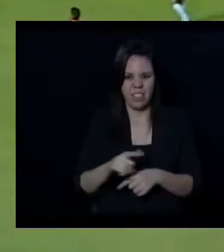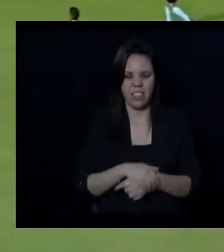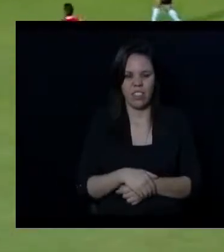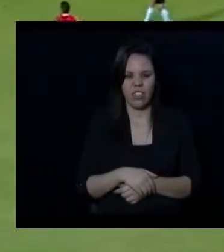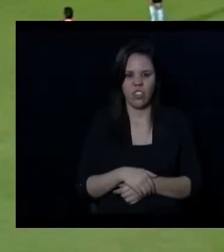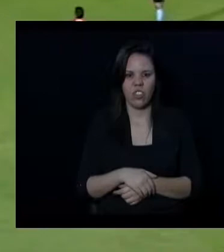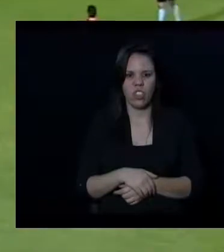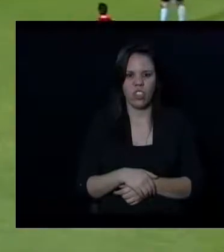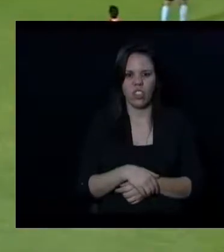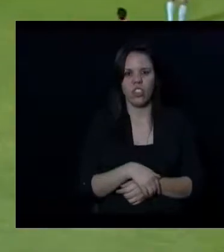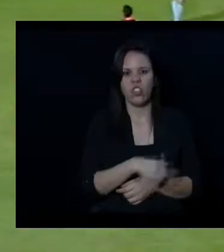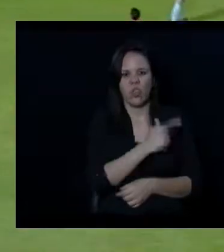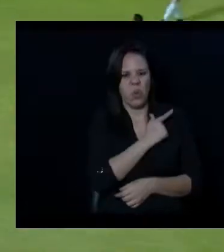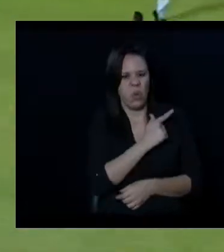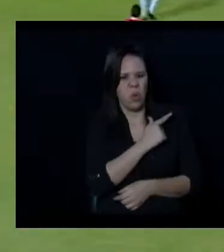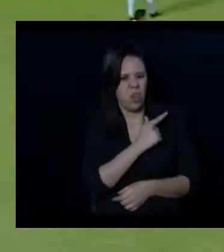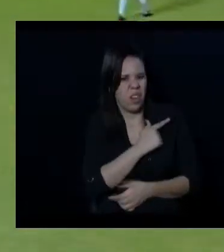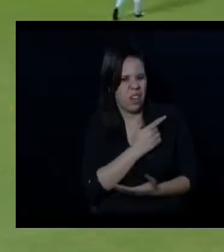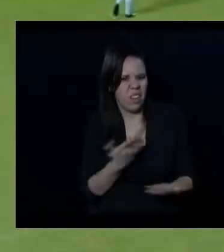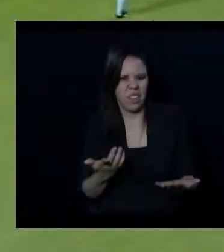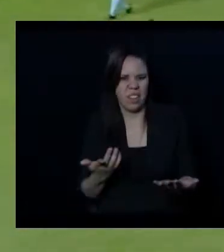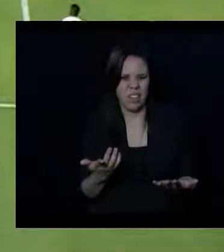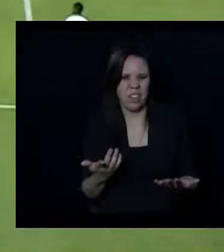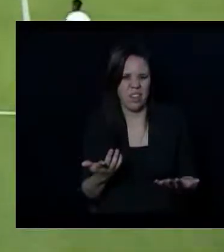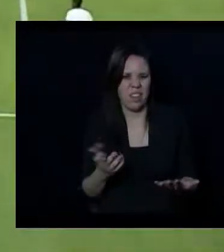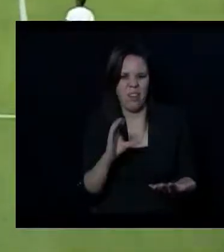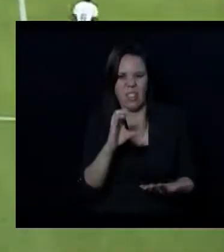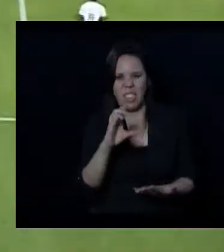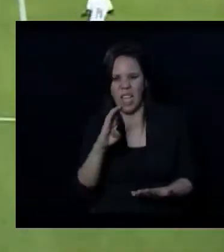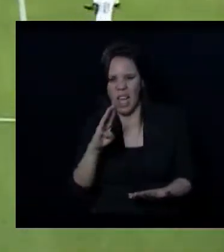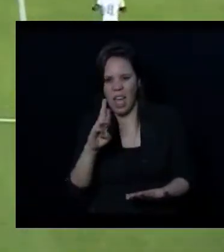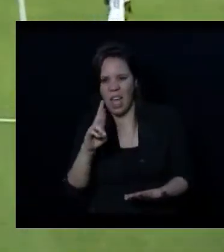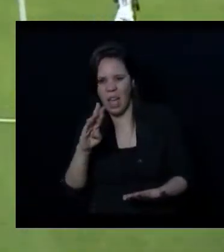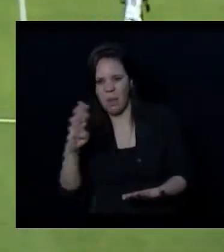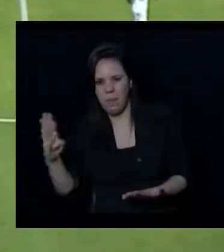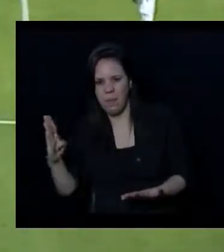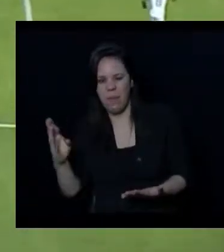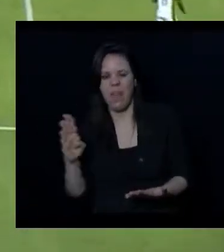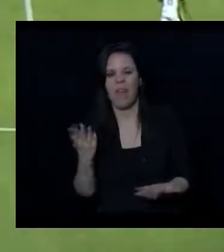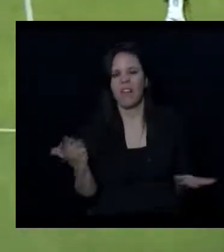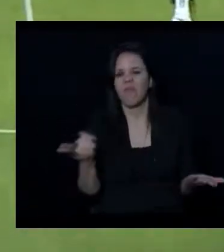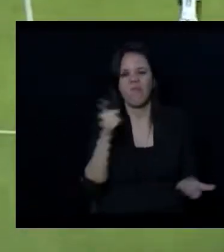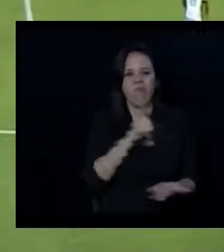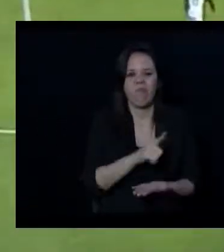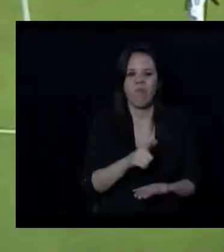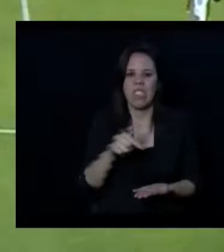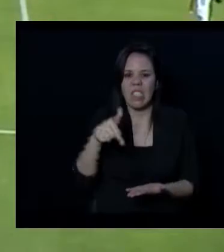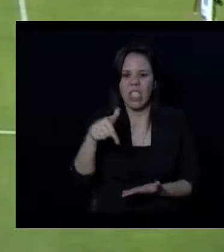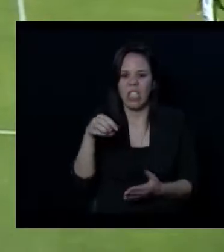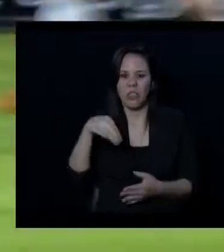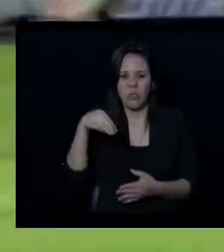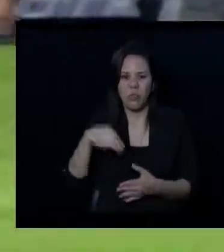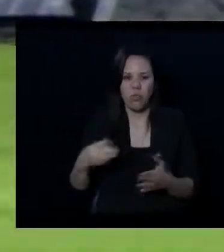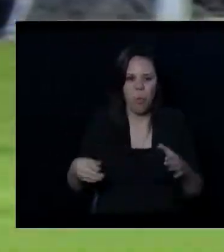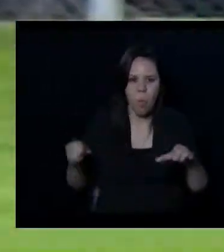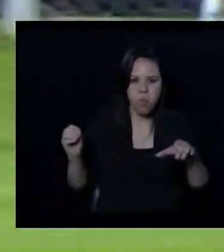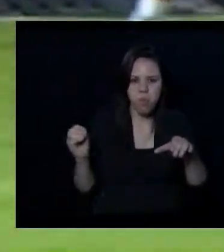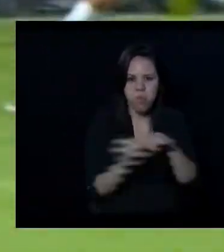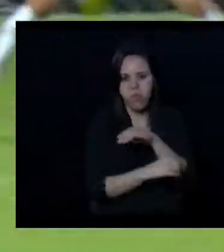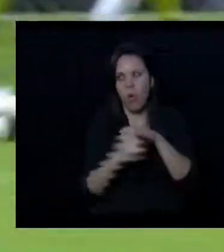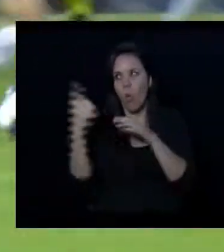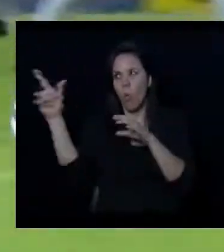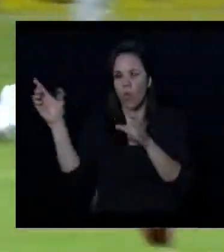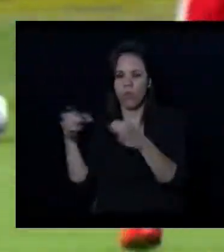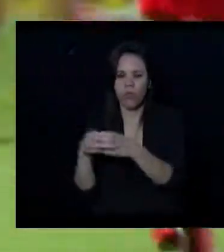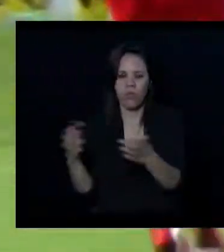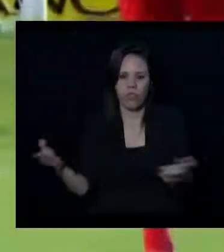de casa, o Guarani não foi páreo ao CRB. Logo aos 7 minutos, Alisson Farias invadiu a área e bateu firme.